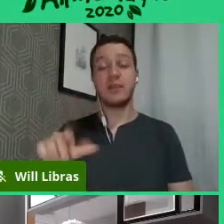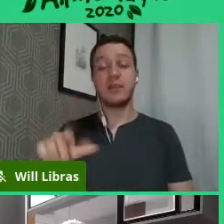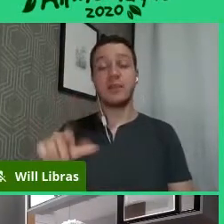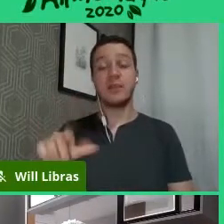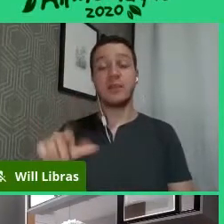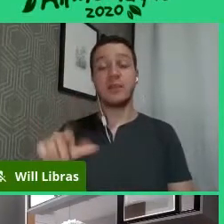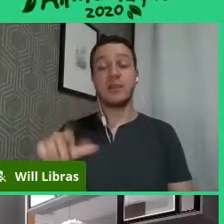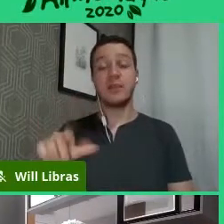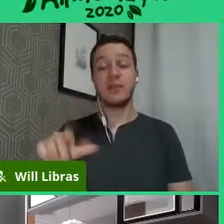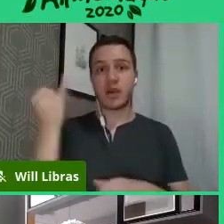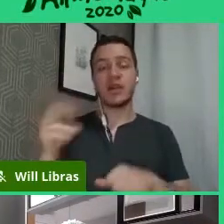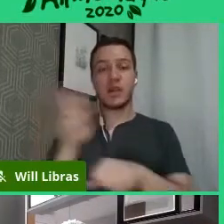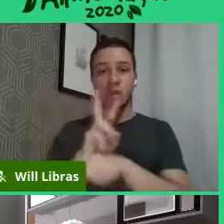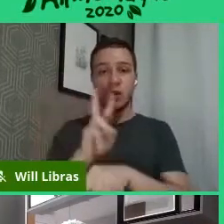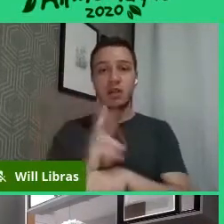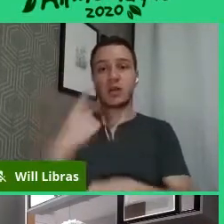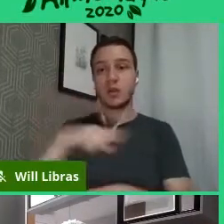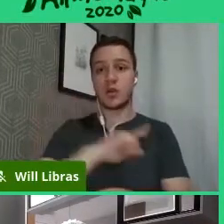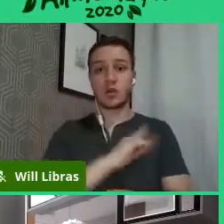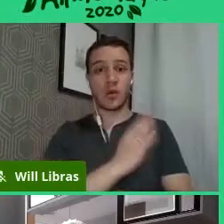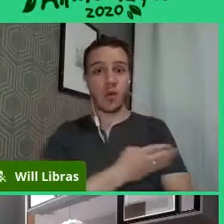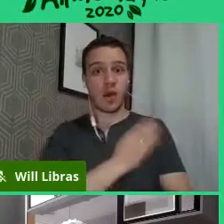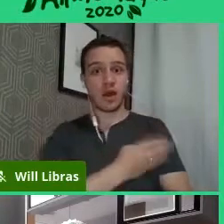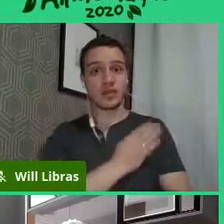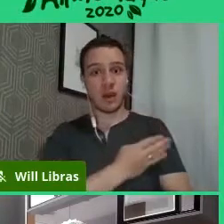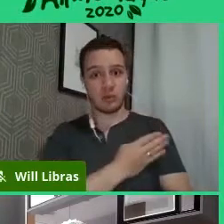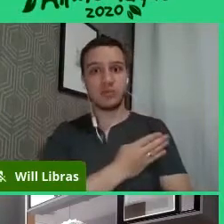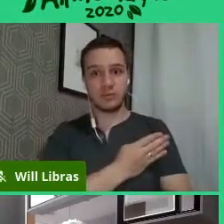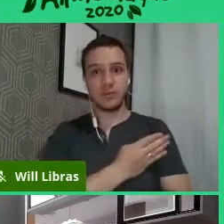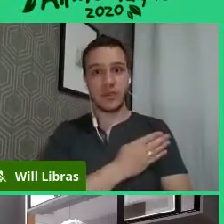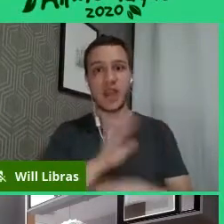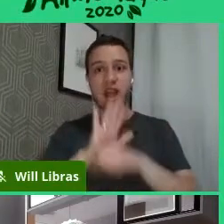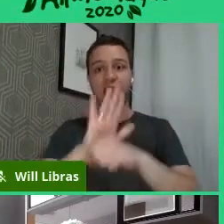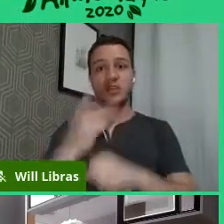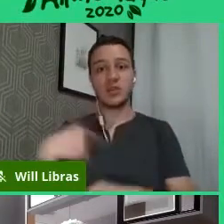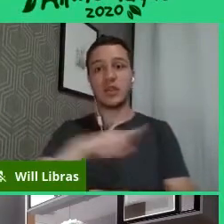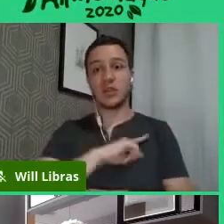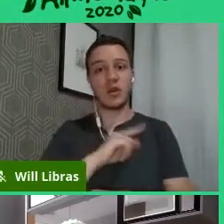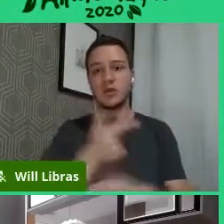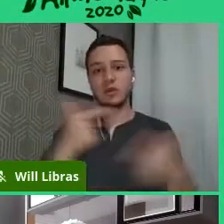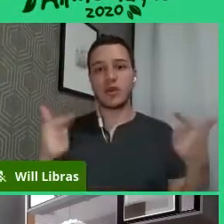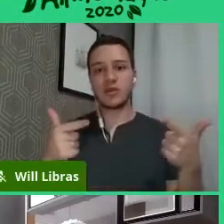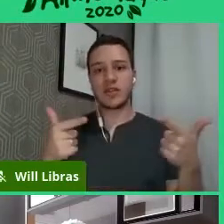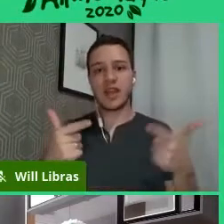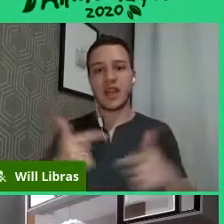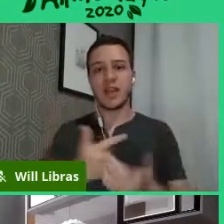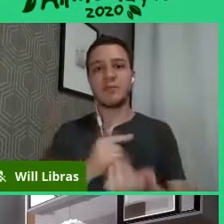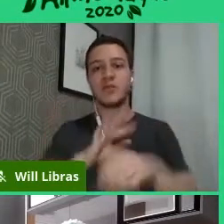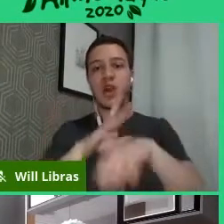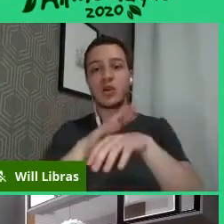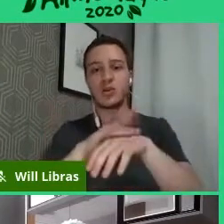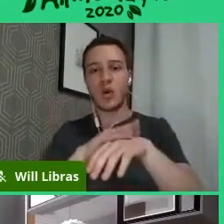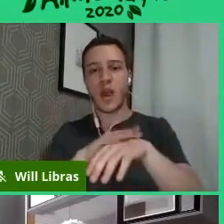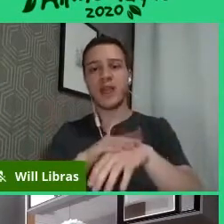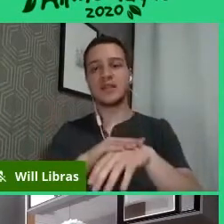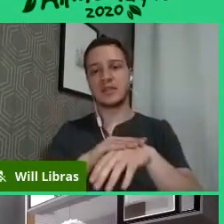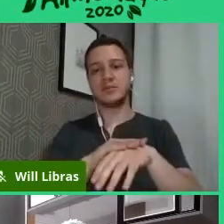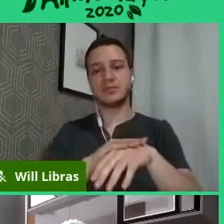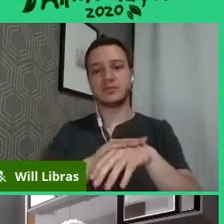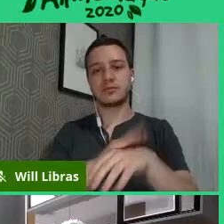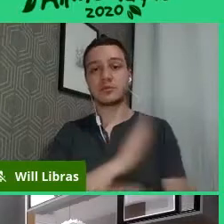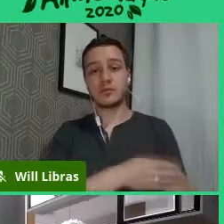são protetoras do nosso coração, né? Ajuda a gente a não ter doenças cardiovasculares. E também vai ajudar